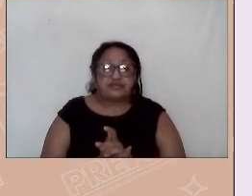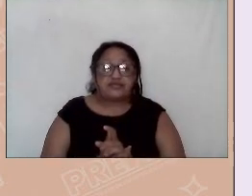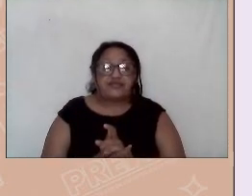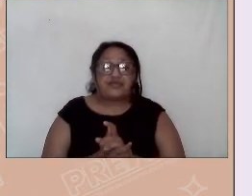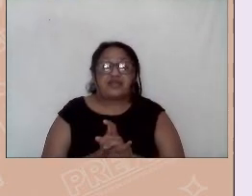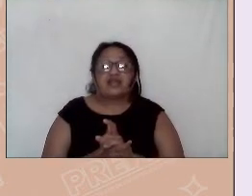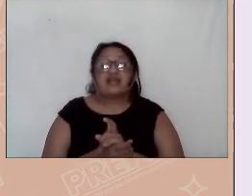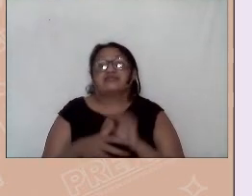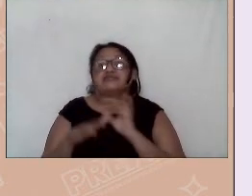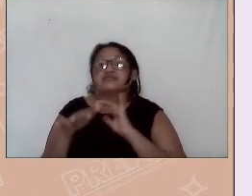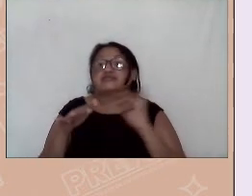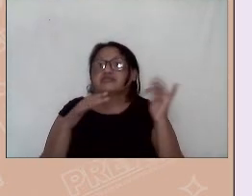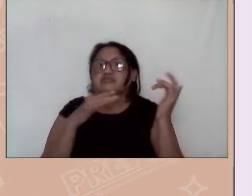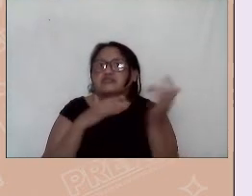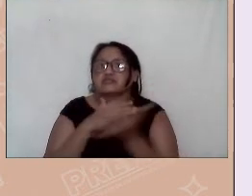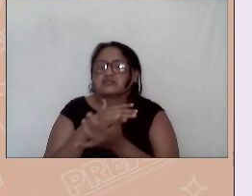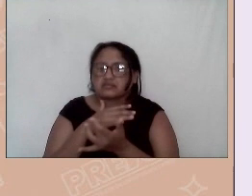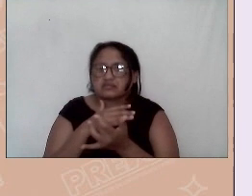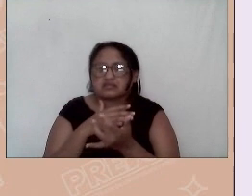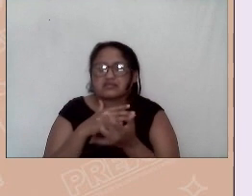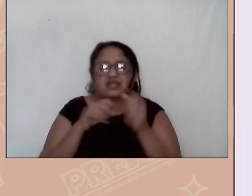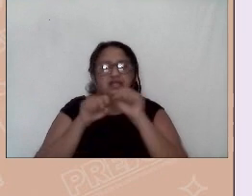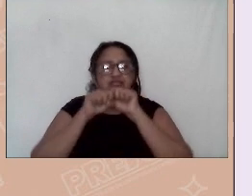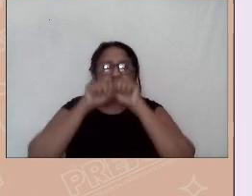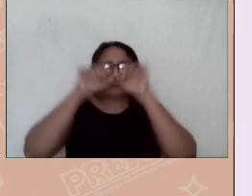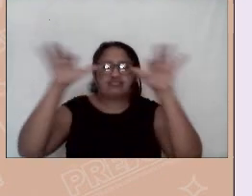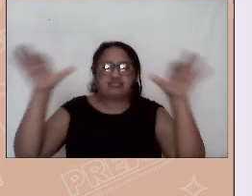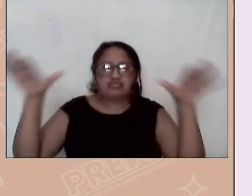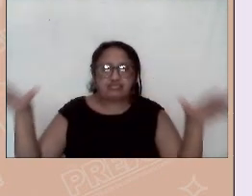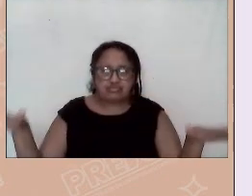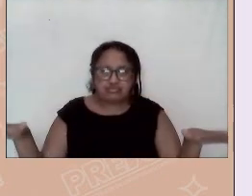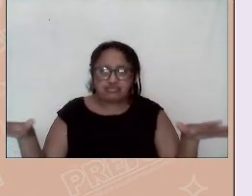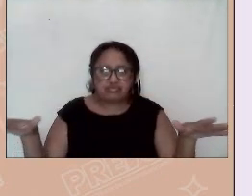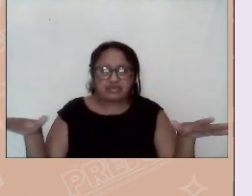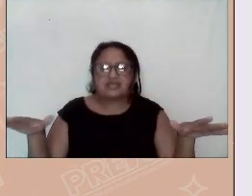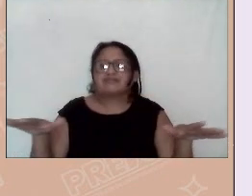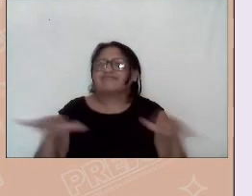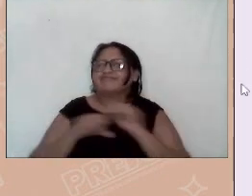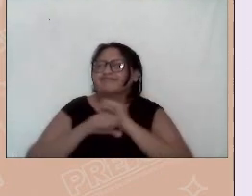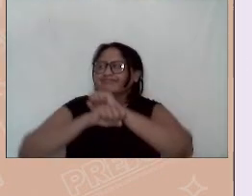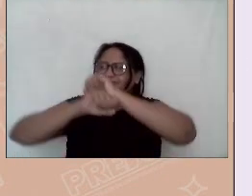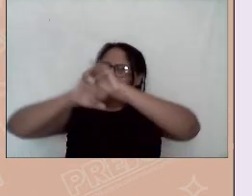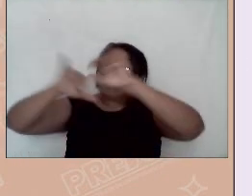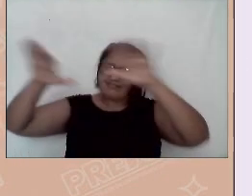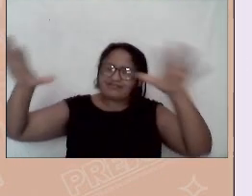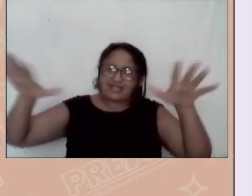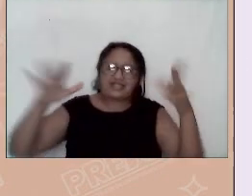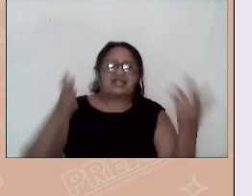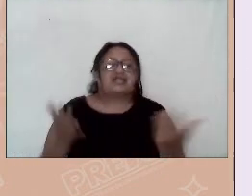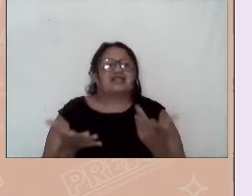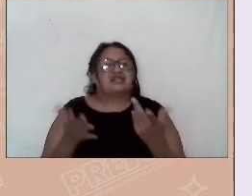desde então espalhou spread espalhou difundiu essa definição